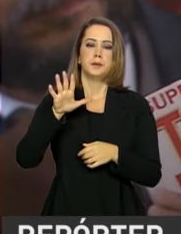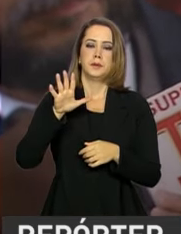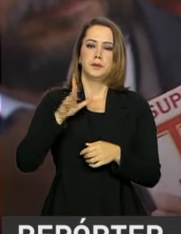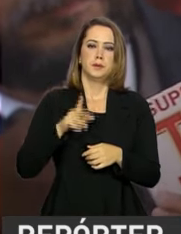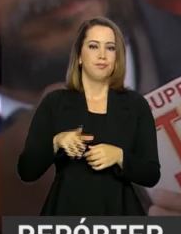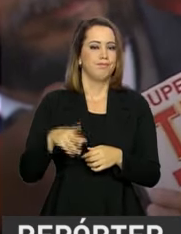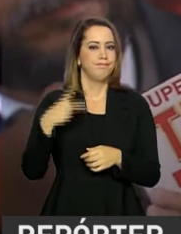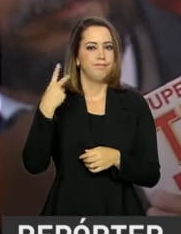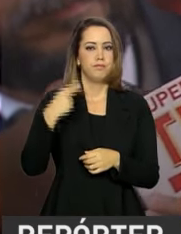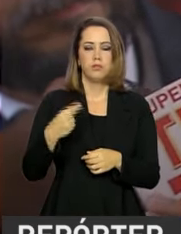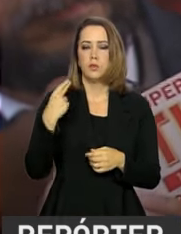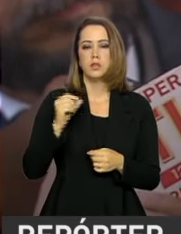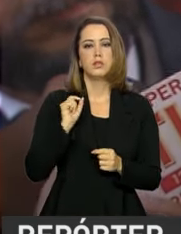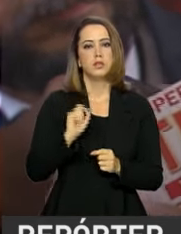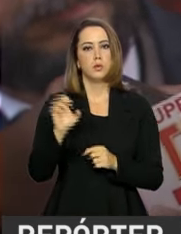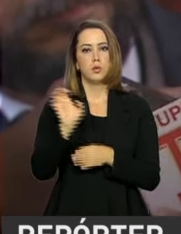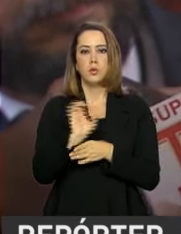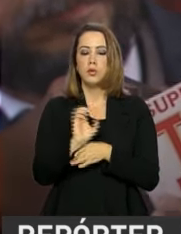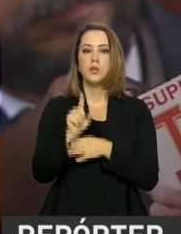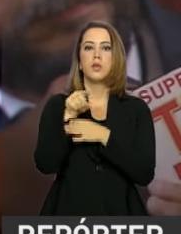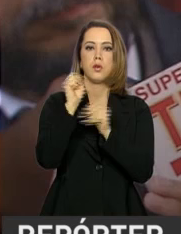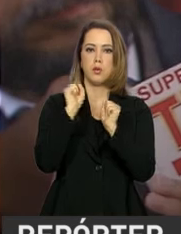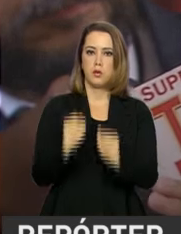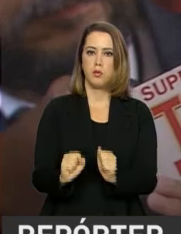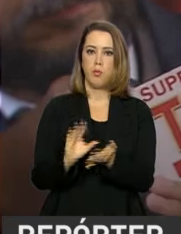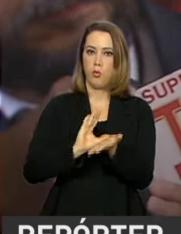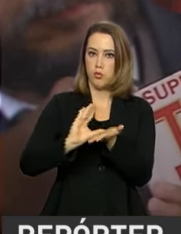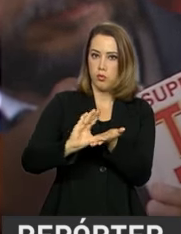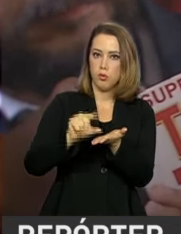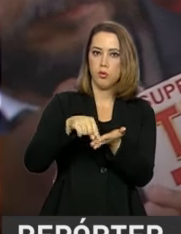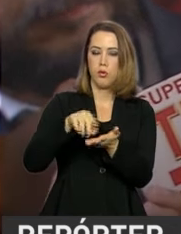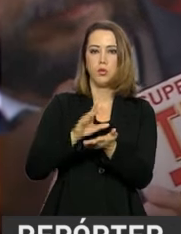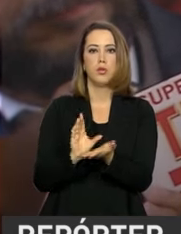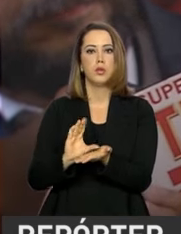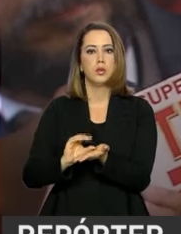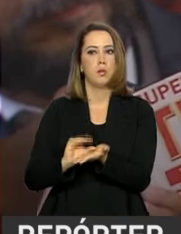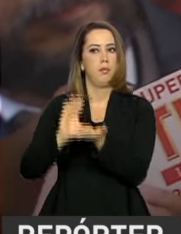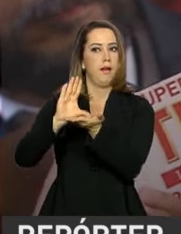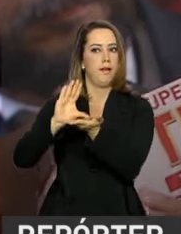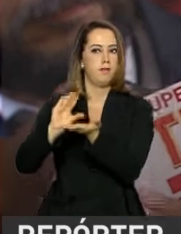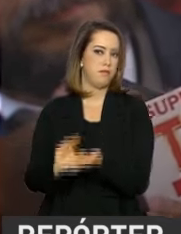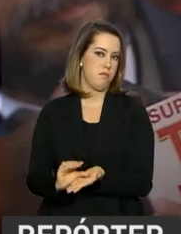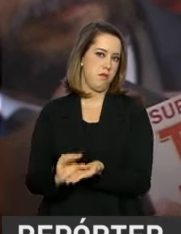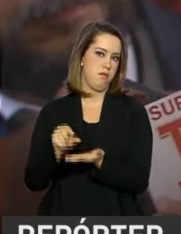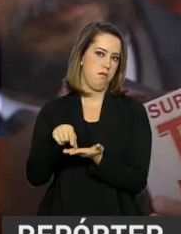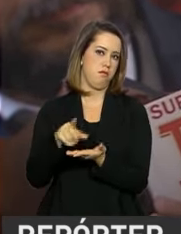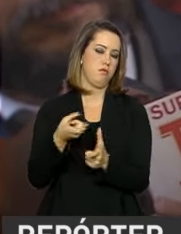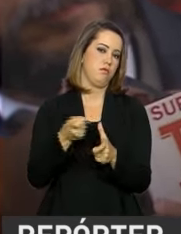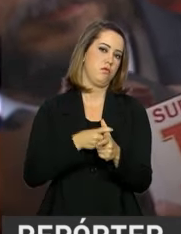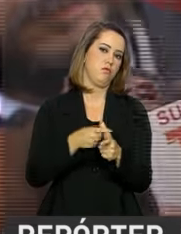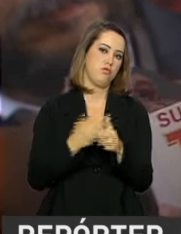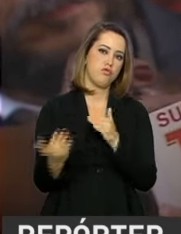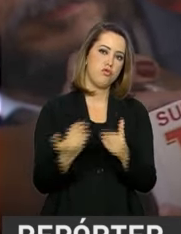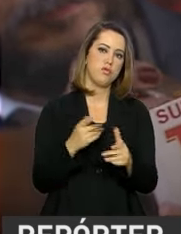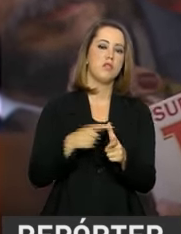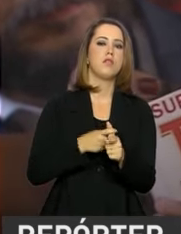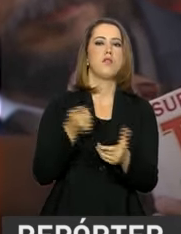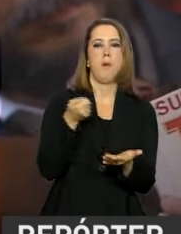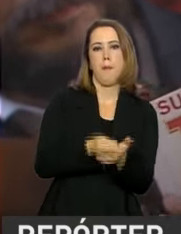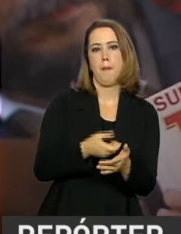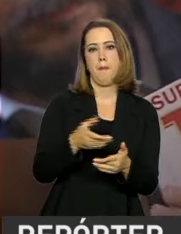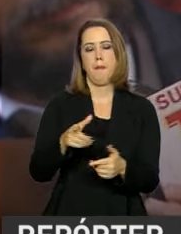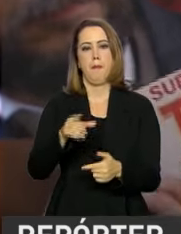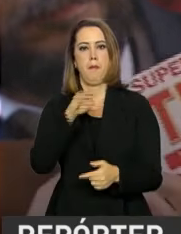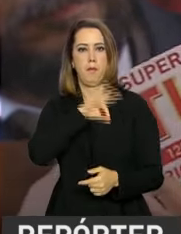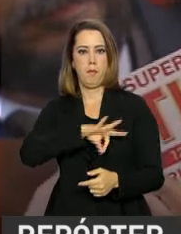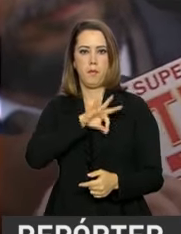estados que poderão utilizar esses recursos, uns mais e outros menos, em função do total da dívida, para o pagamento de servidores, para